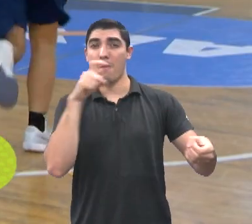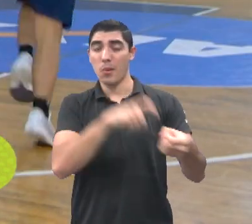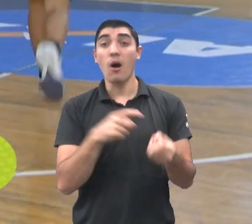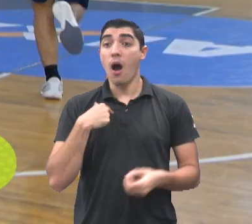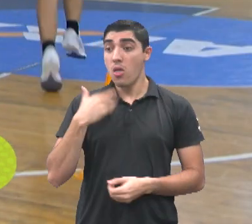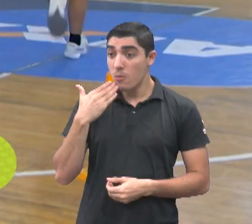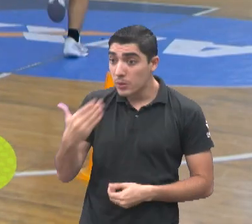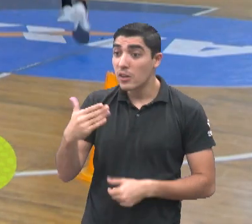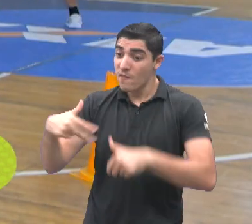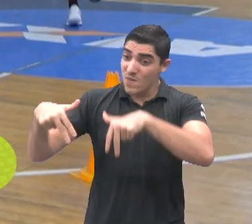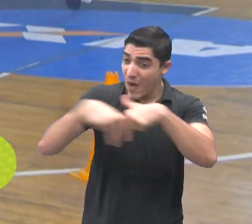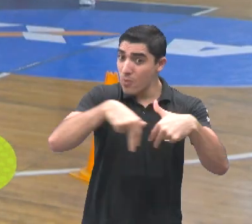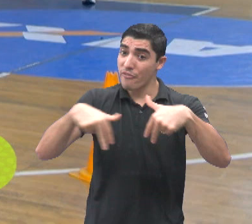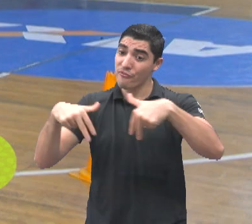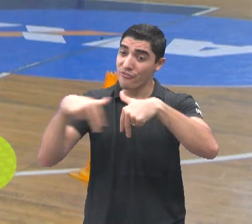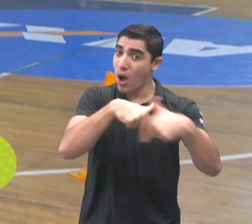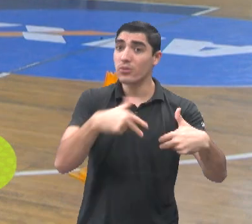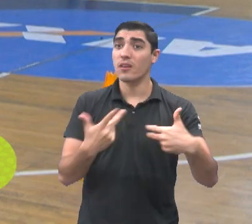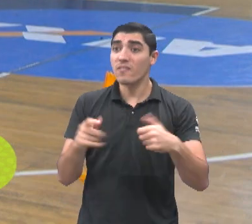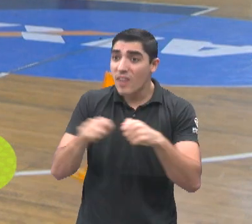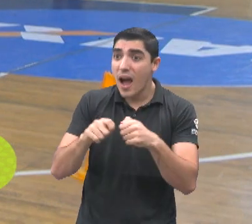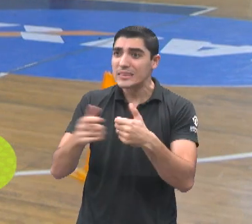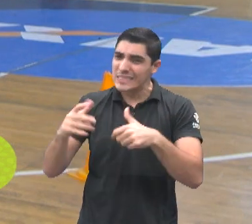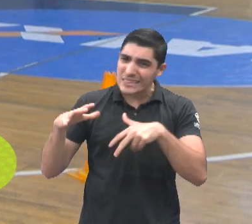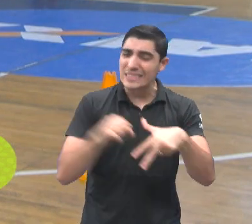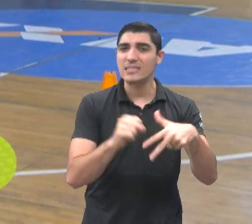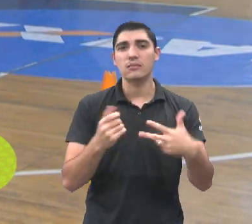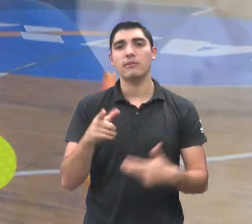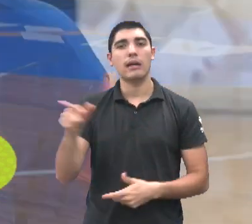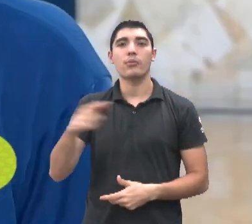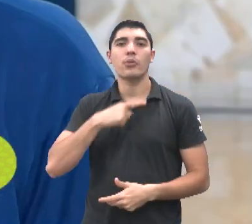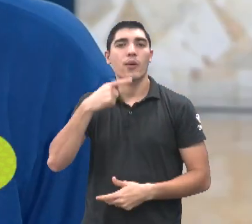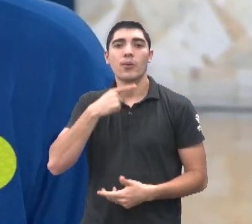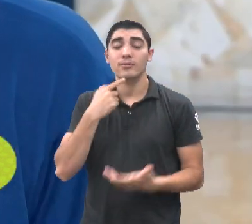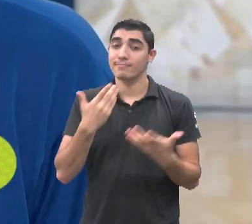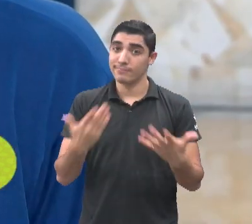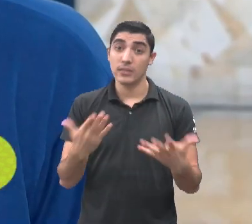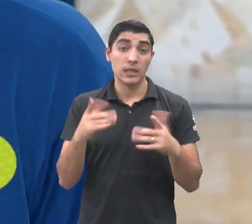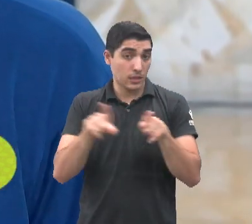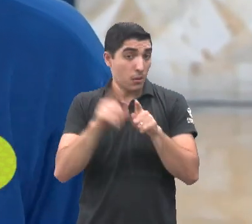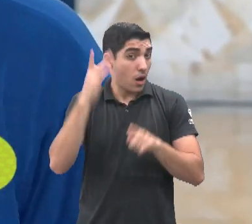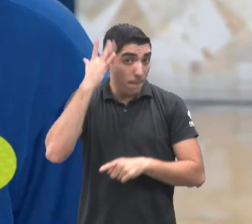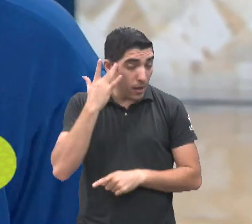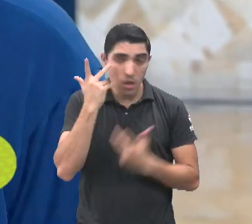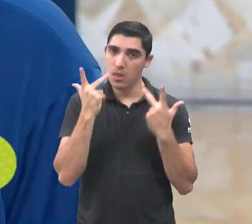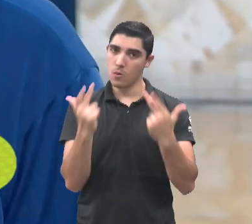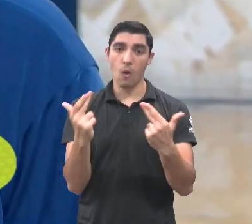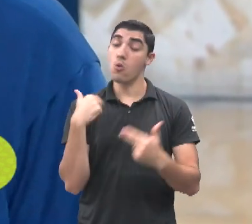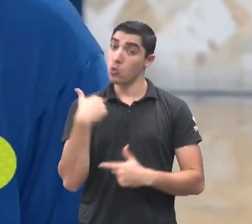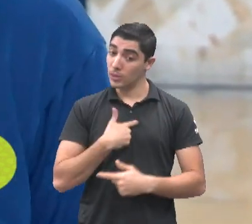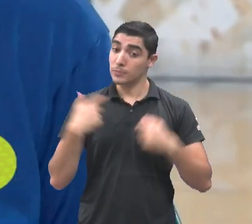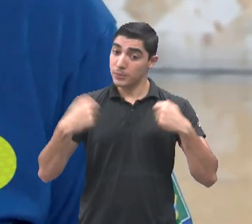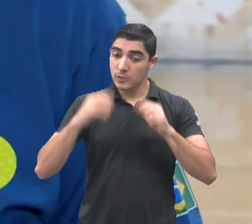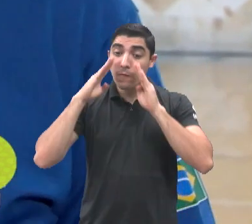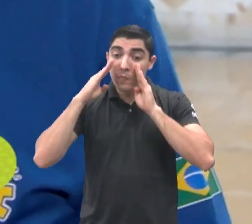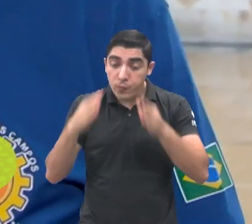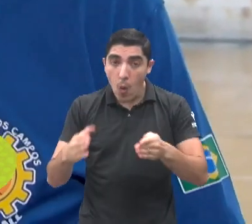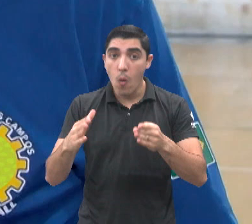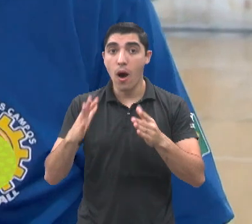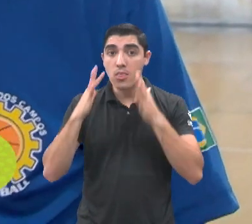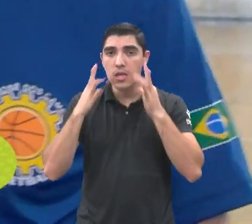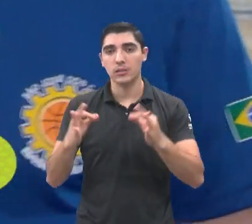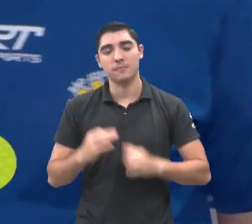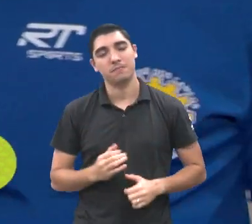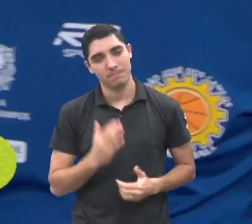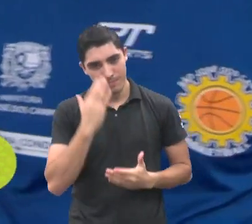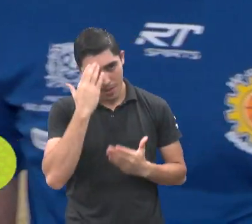fomos para a prorrogação. Então realmente a gente precisa ser mais inteligente e o Paulistano é a mesma coisa. Amanhã é muito importante a gente ser inteligente para jogar. Beleza, Regis, obrigado